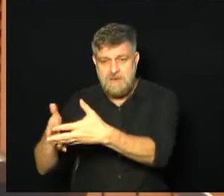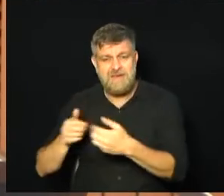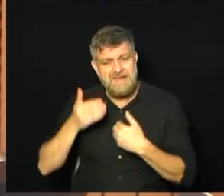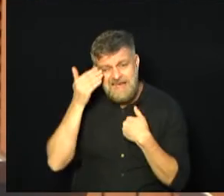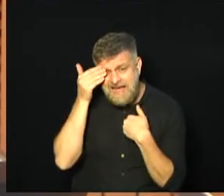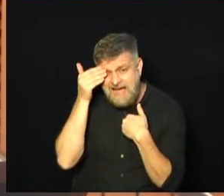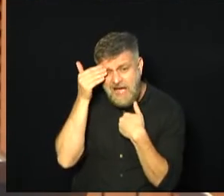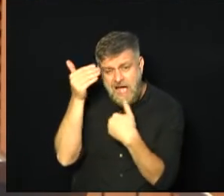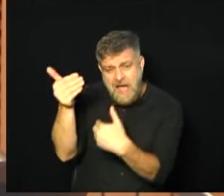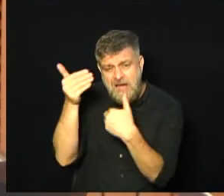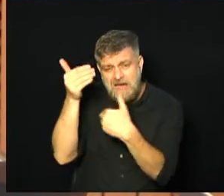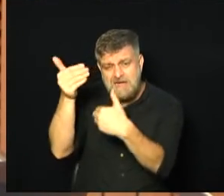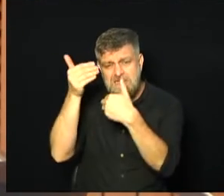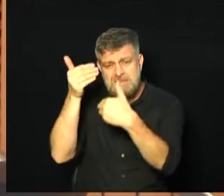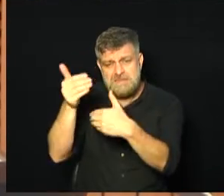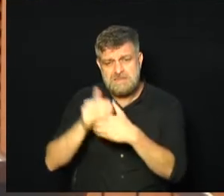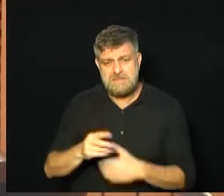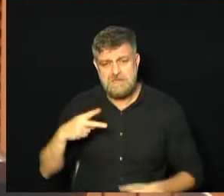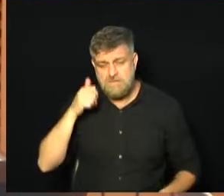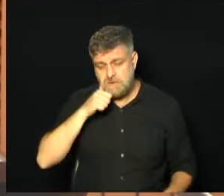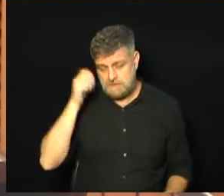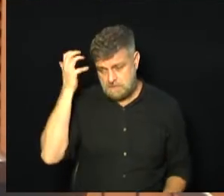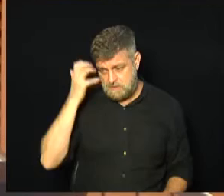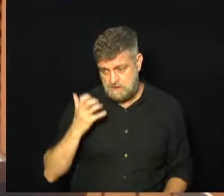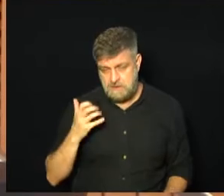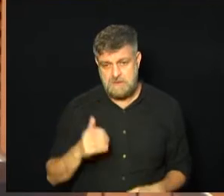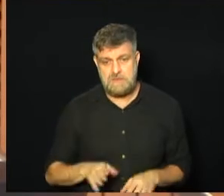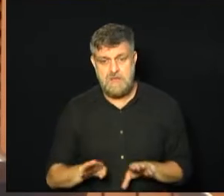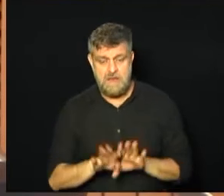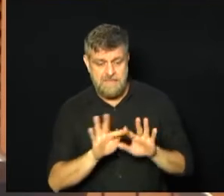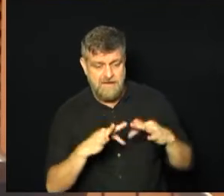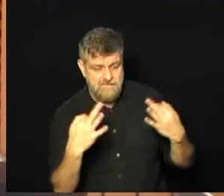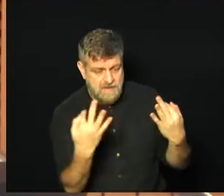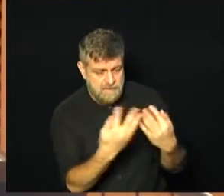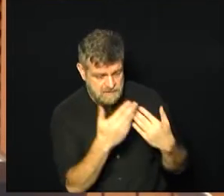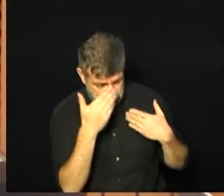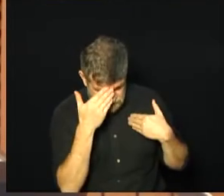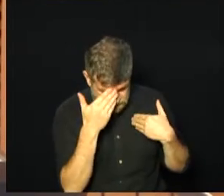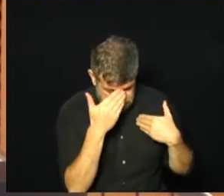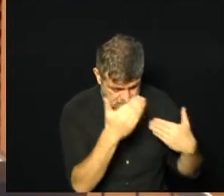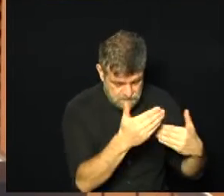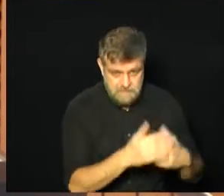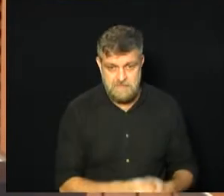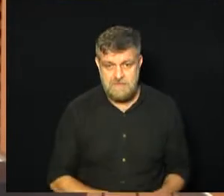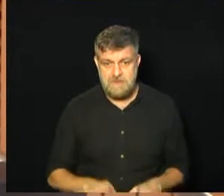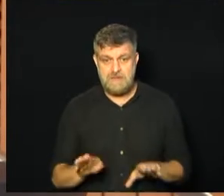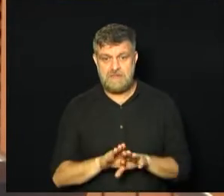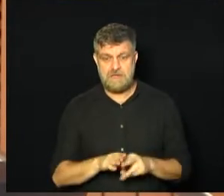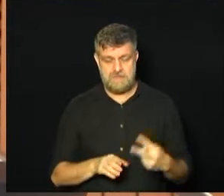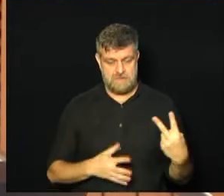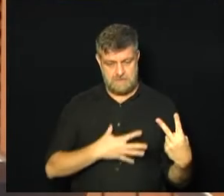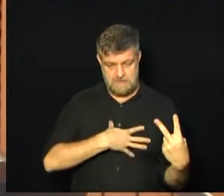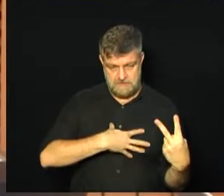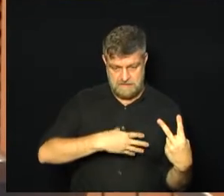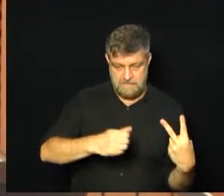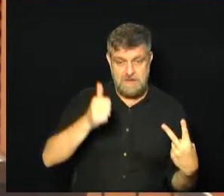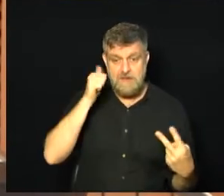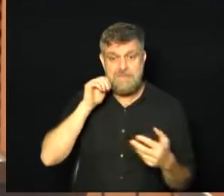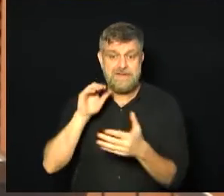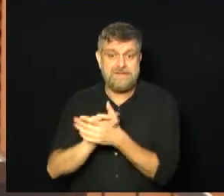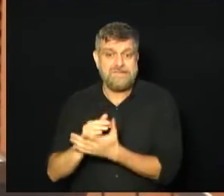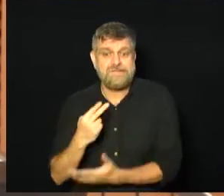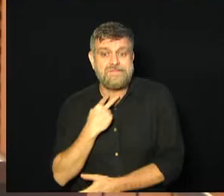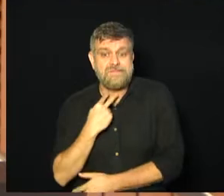agradecimento inicialmente, né, a Guida, agradecer a minha família, Danilo e Isadora, que estão aqui, meus filhos, a minha esposa não pôde estar aqui